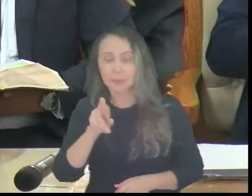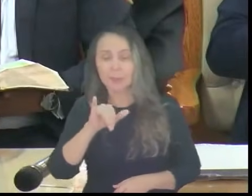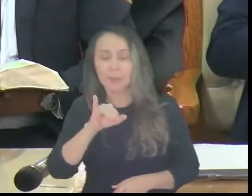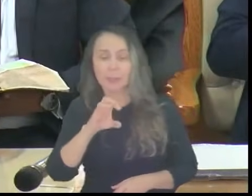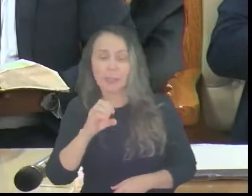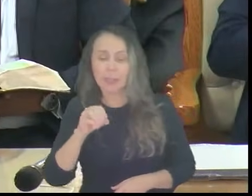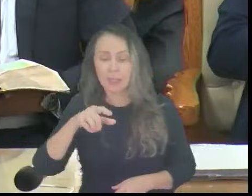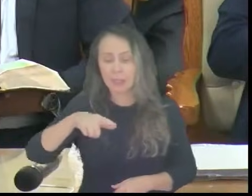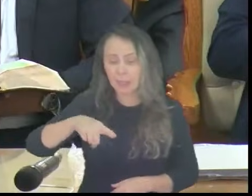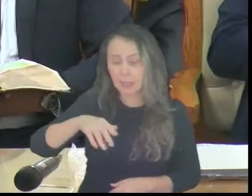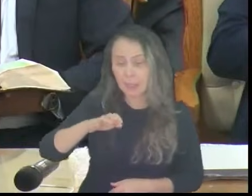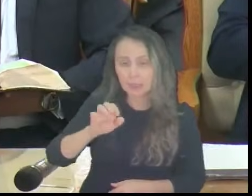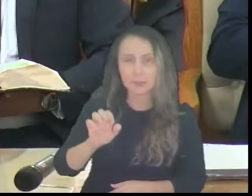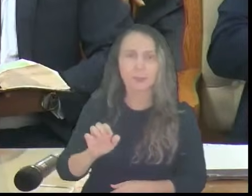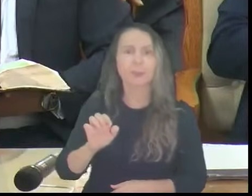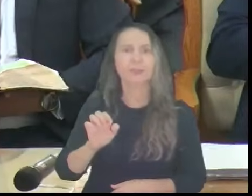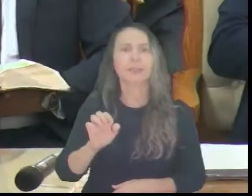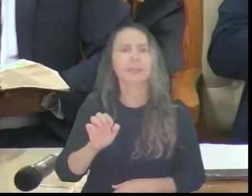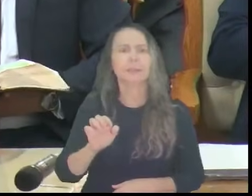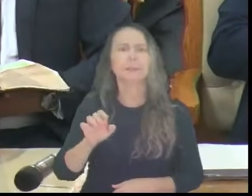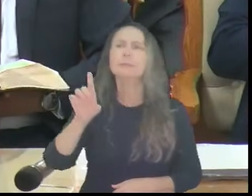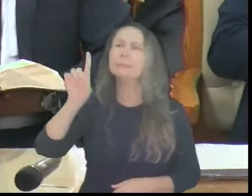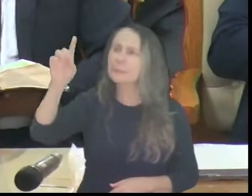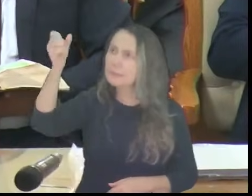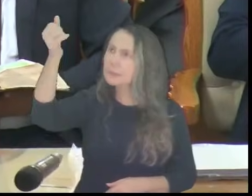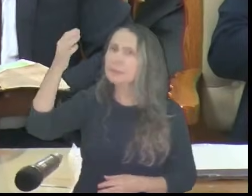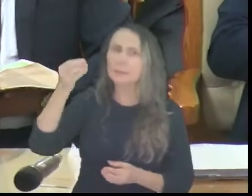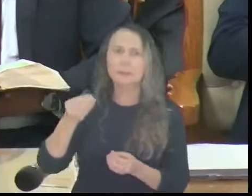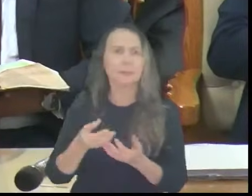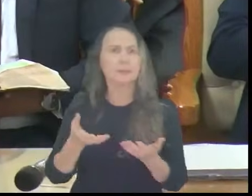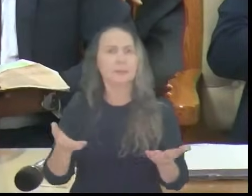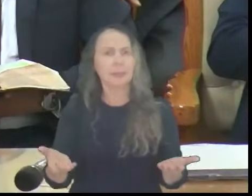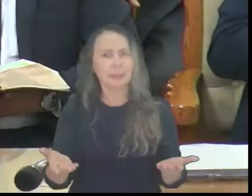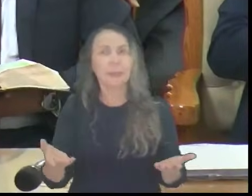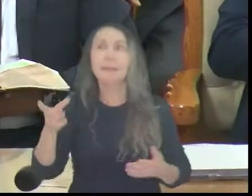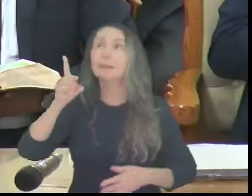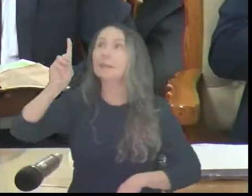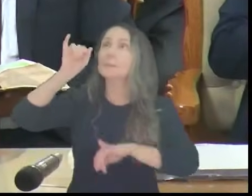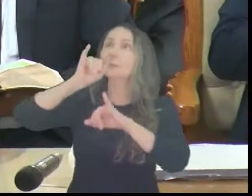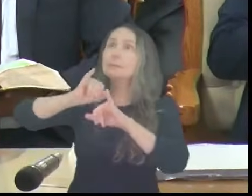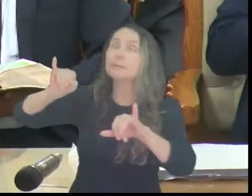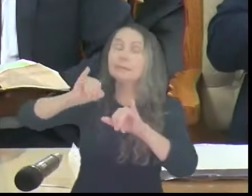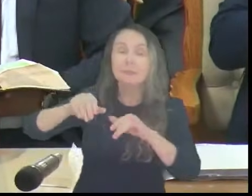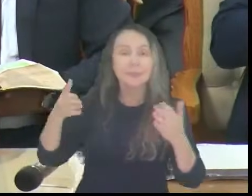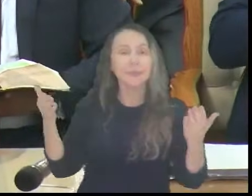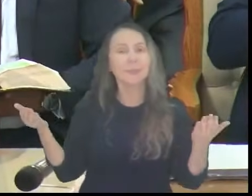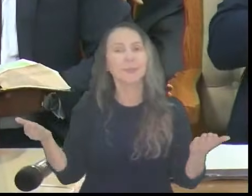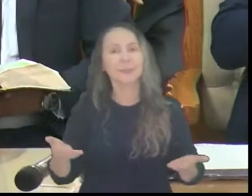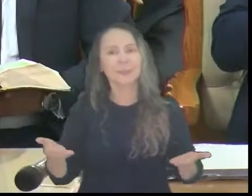inimigos. Deus está falando aqui para alguém nessa noite.